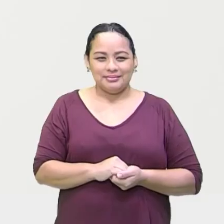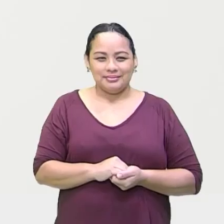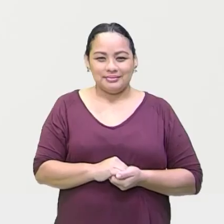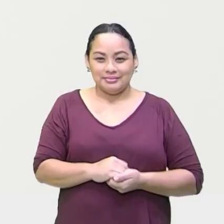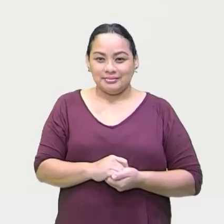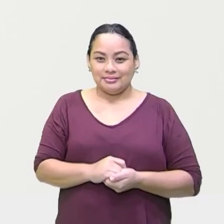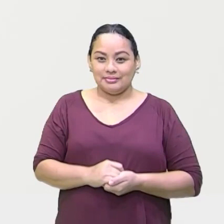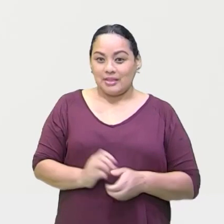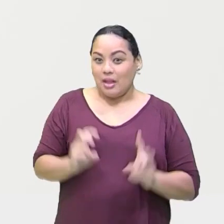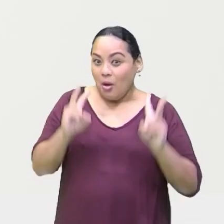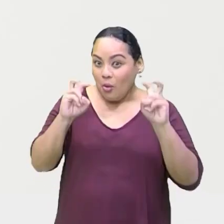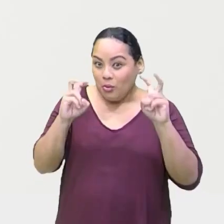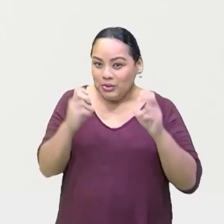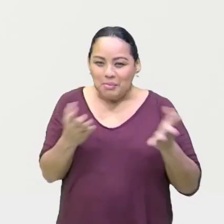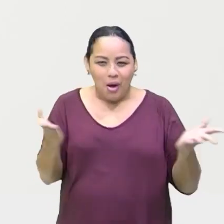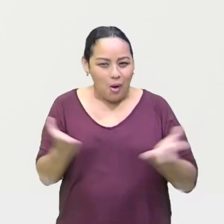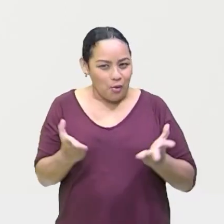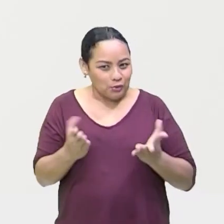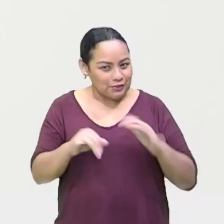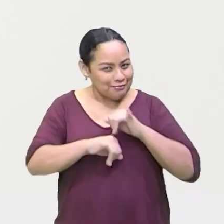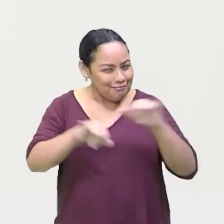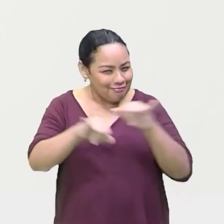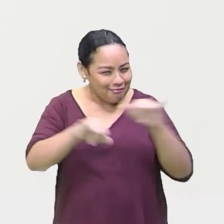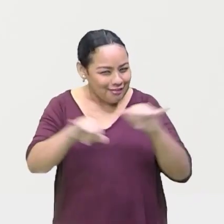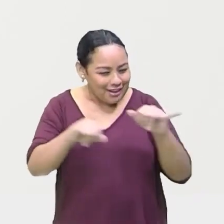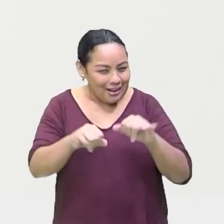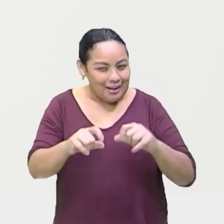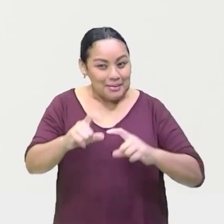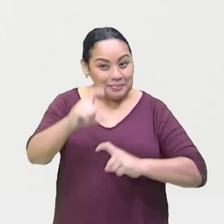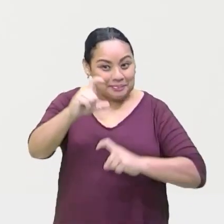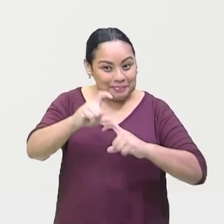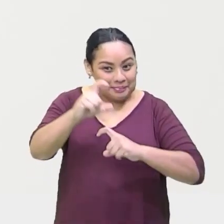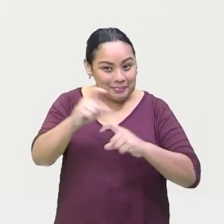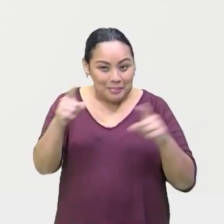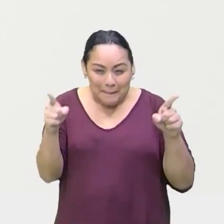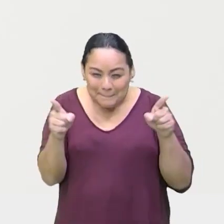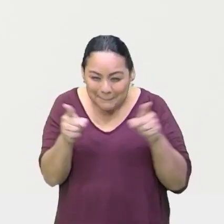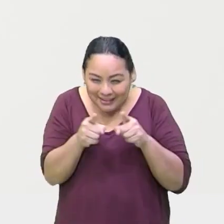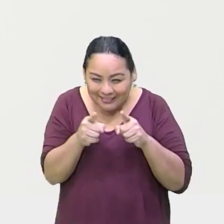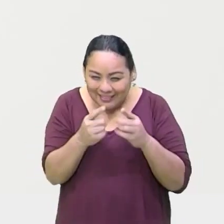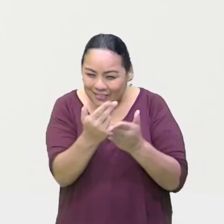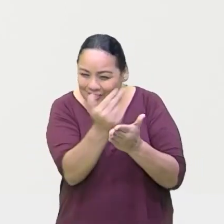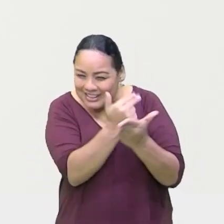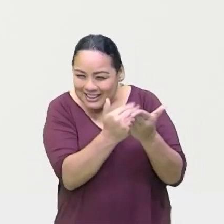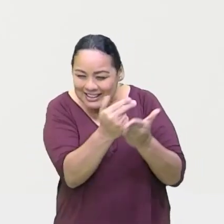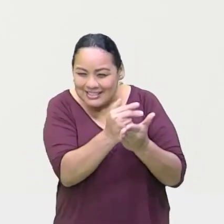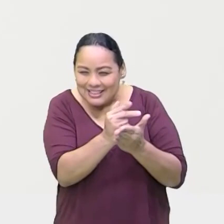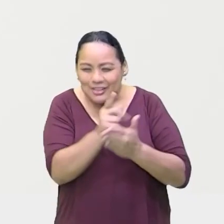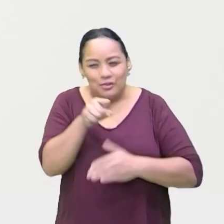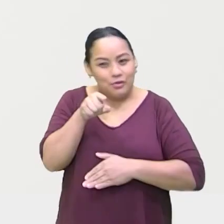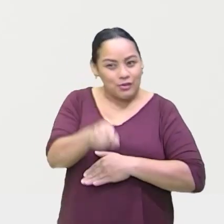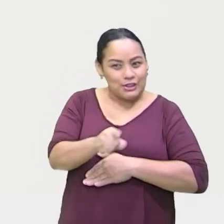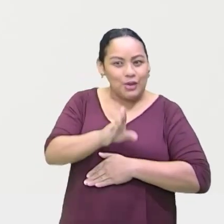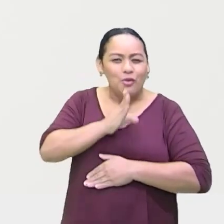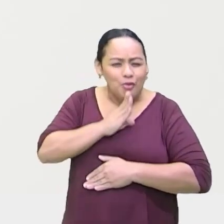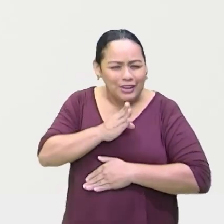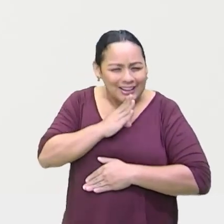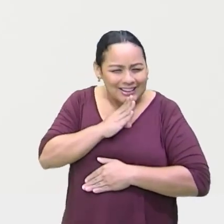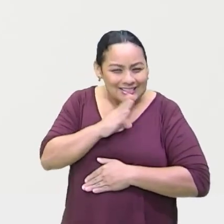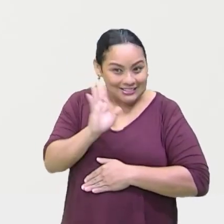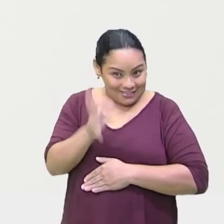O nosso assunto de hoje, crianças, tirinha. Olha que legal. Quem já ouviu falar em tirinha,